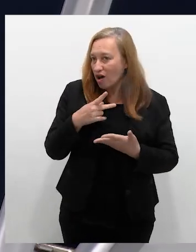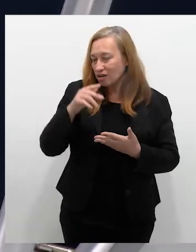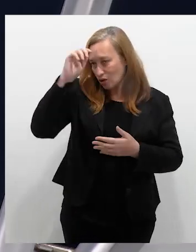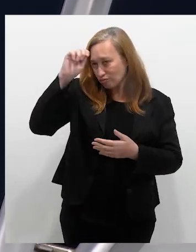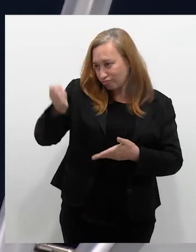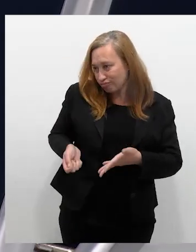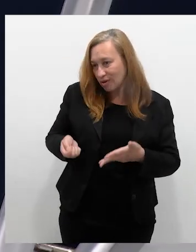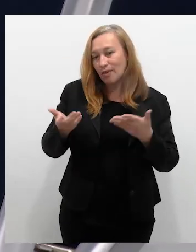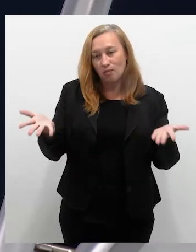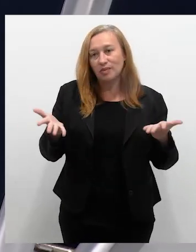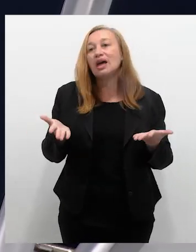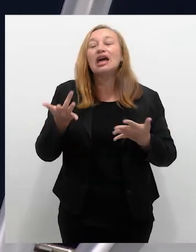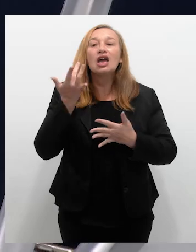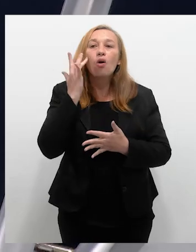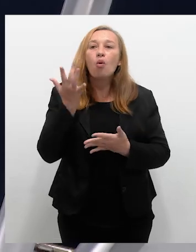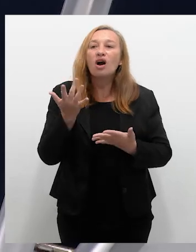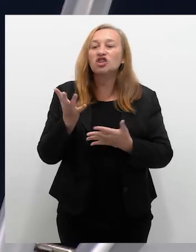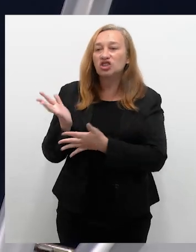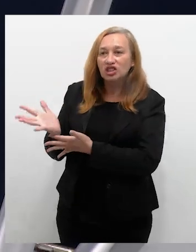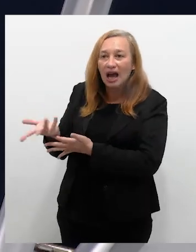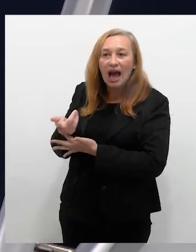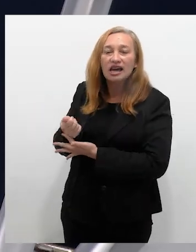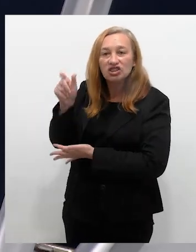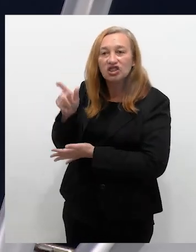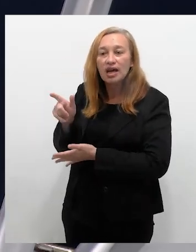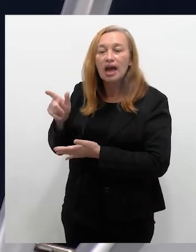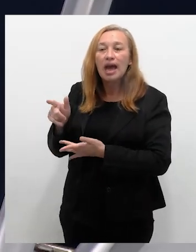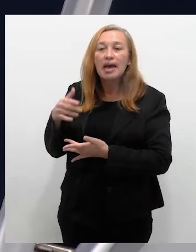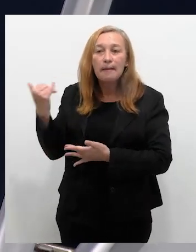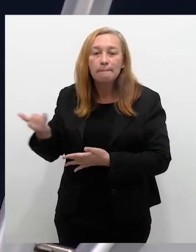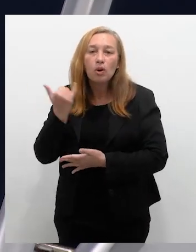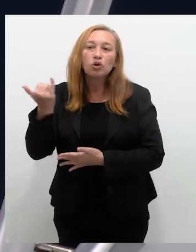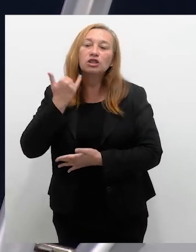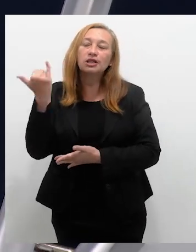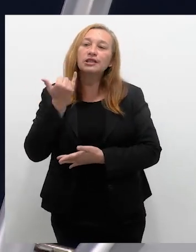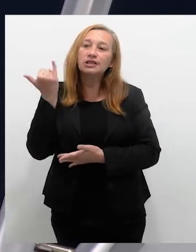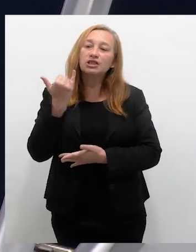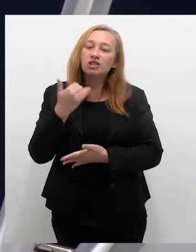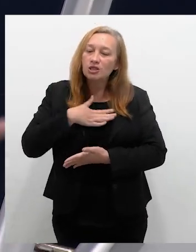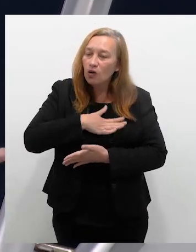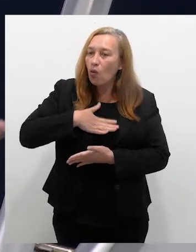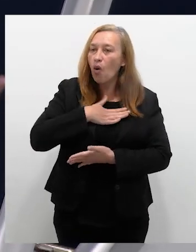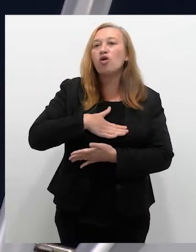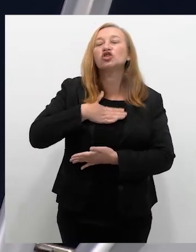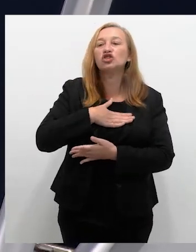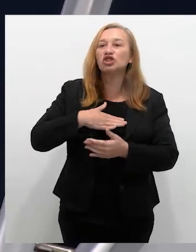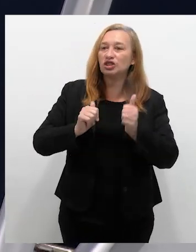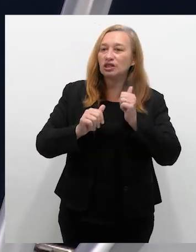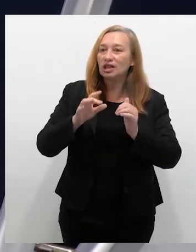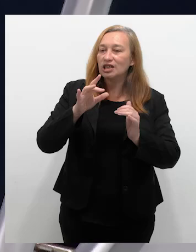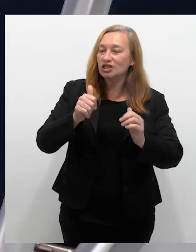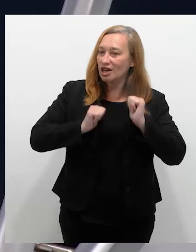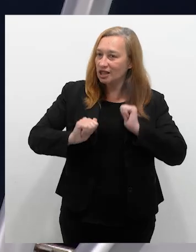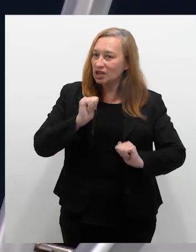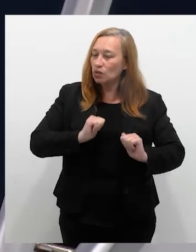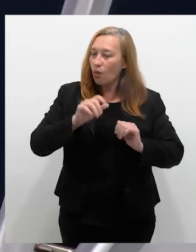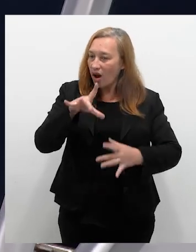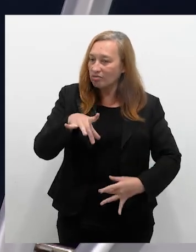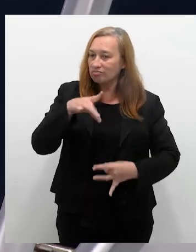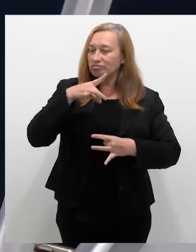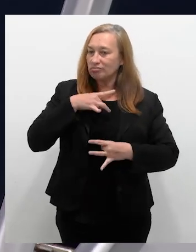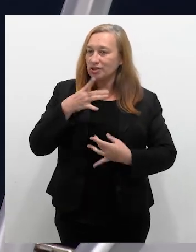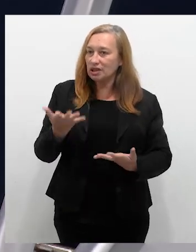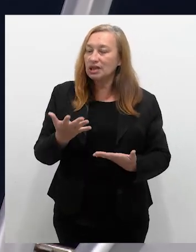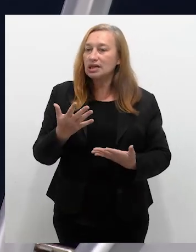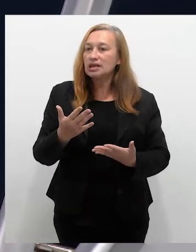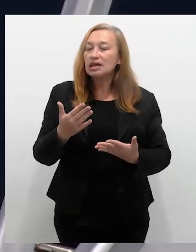assim, eu tiro o chapéu, eu acho que na carreira artística é muito importante a gente que gosta de atuar, que quer ser atriz, mas você ter uma